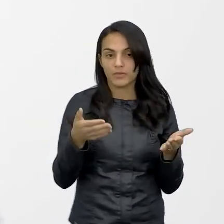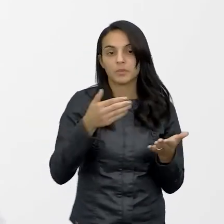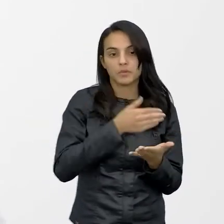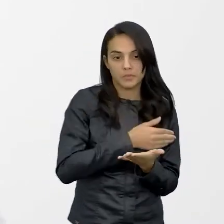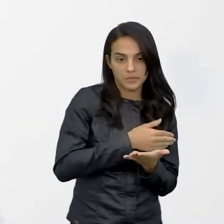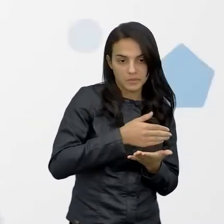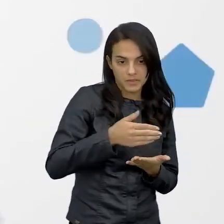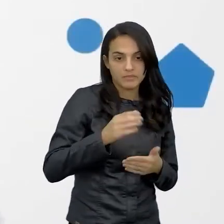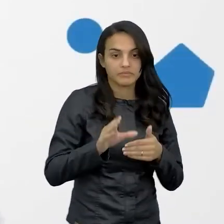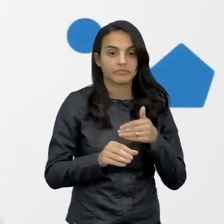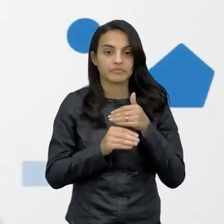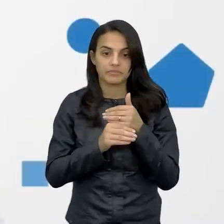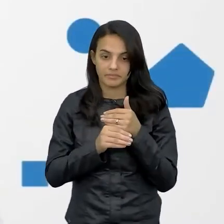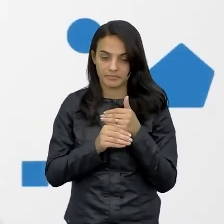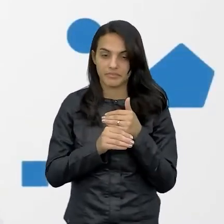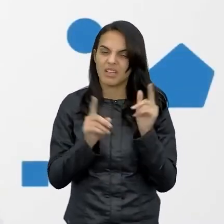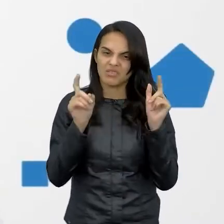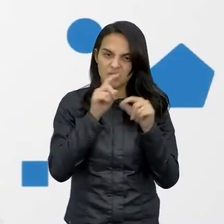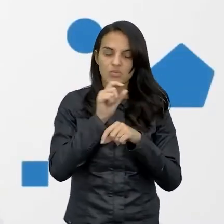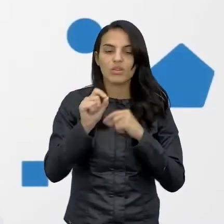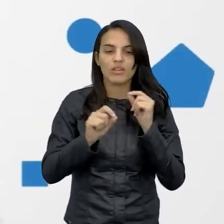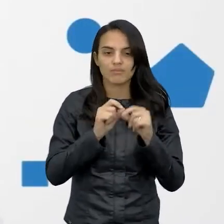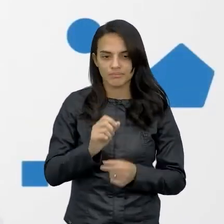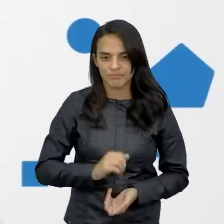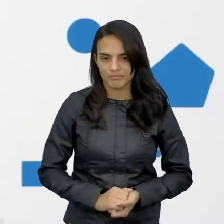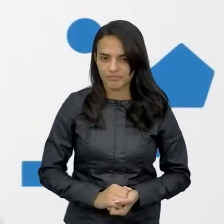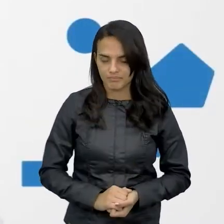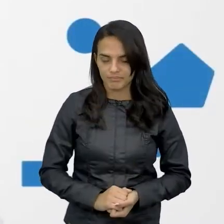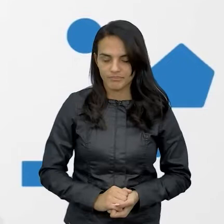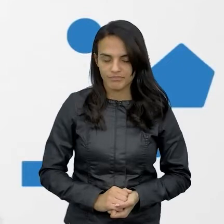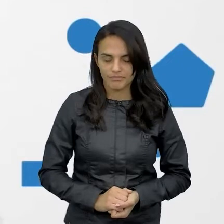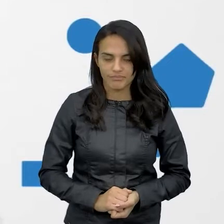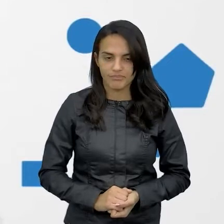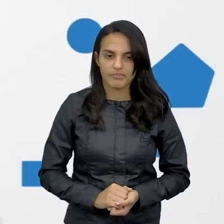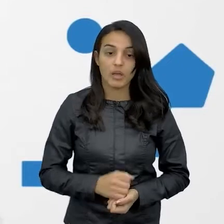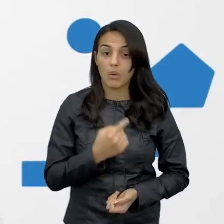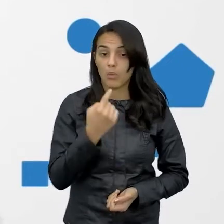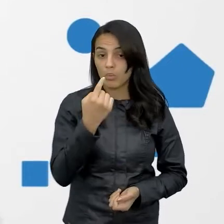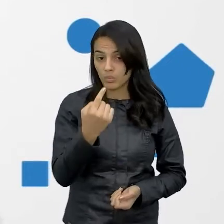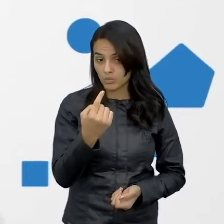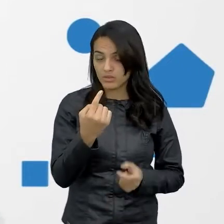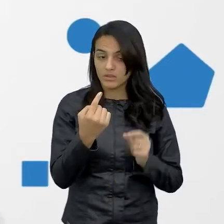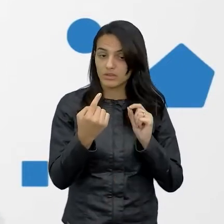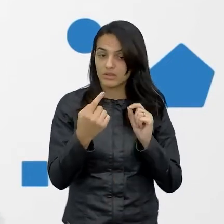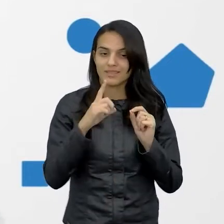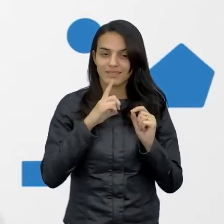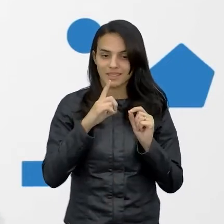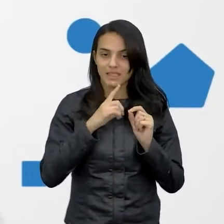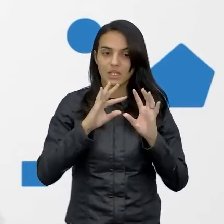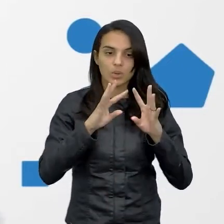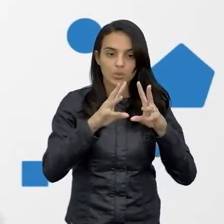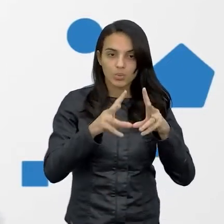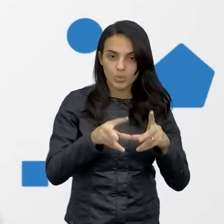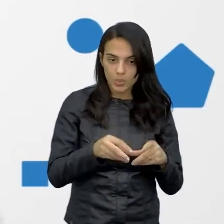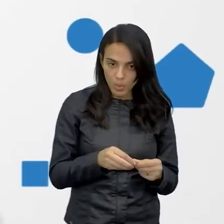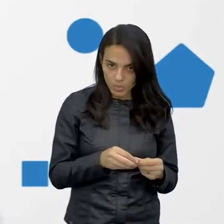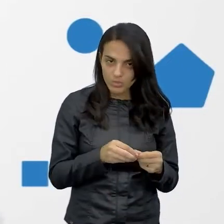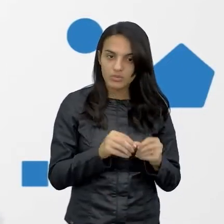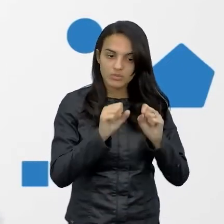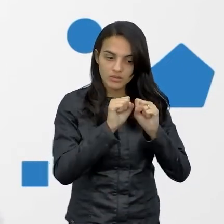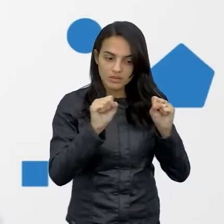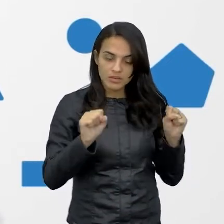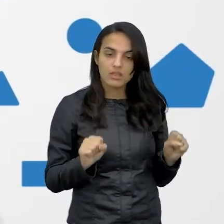começar adicionando a complexidade a isso. Provavelmente a única propriedade que está em todas as definições de um